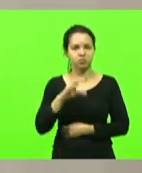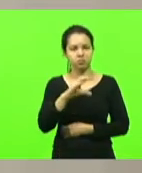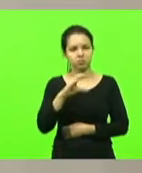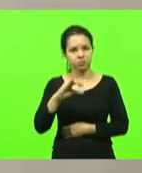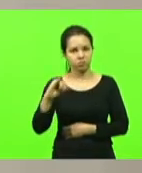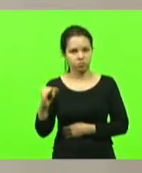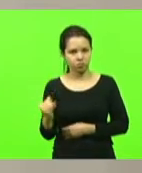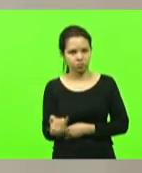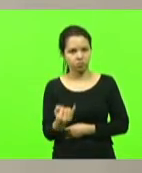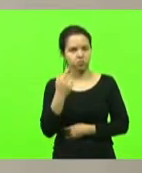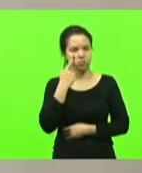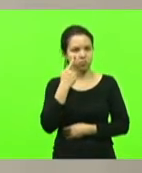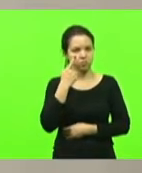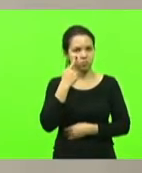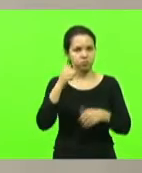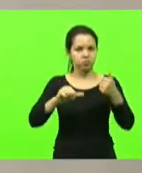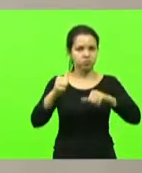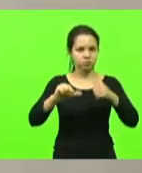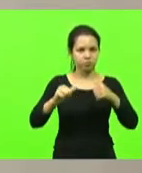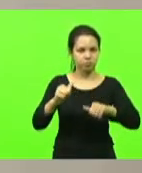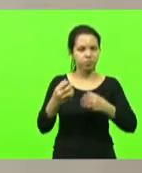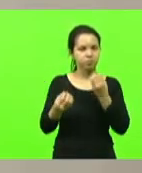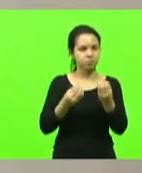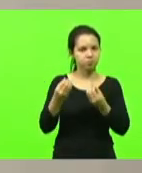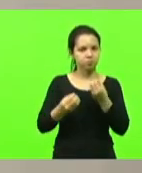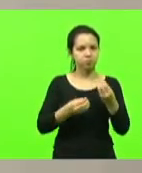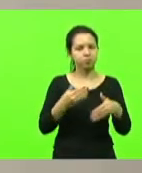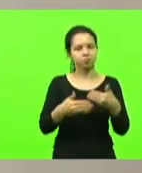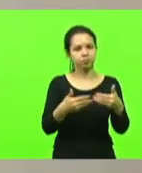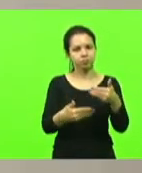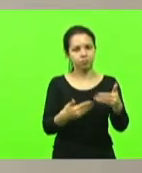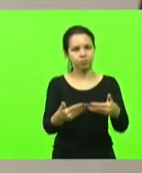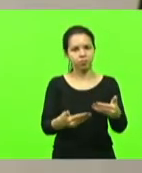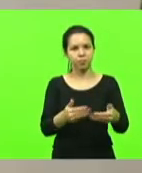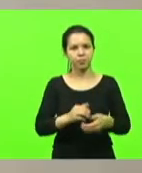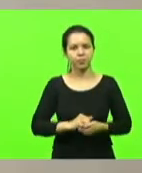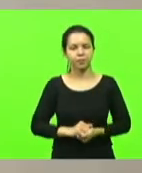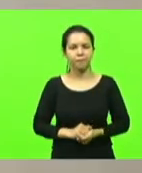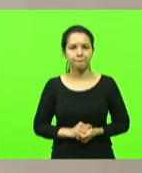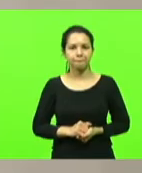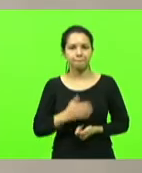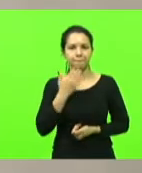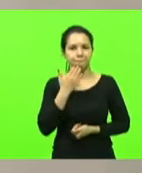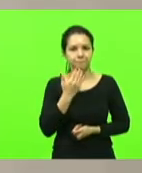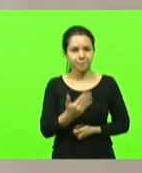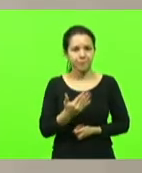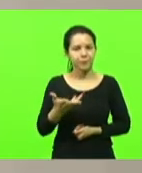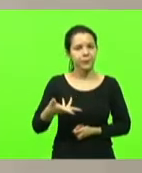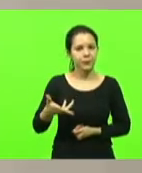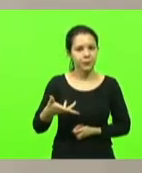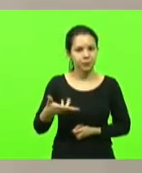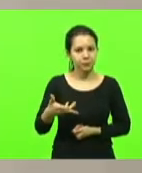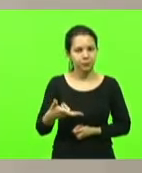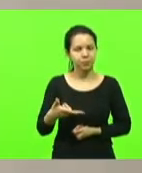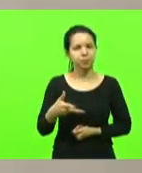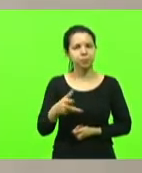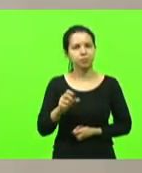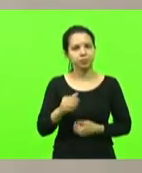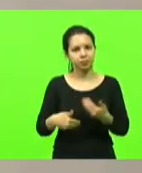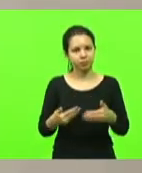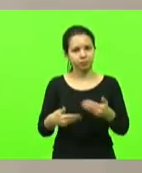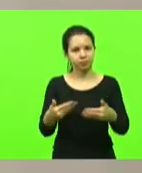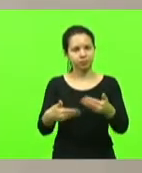para verificar a situação da tramitação naquela pasta, né, e pedir a ele agilidade, se possível, na